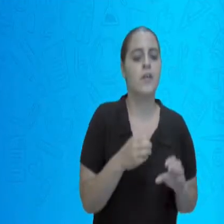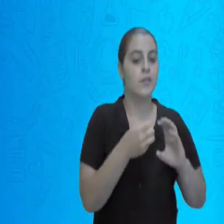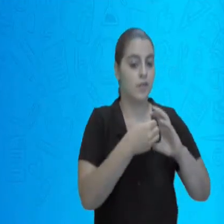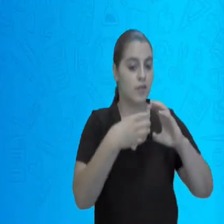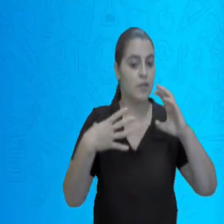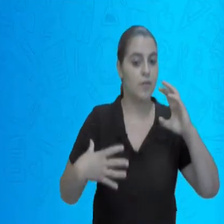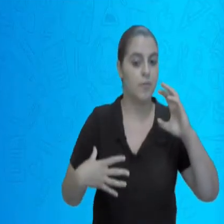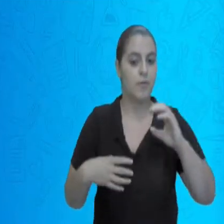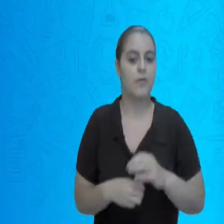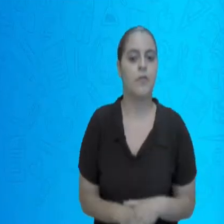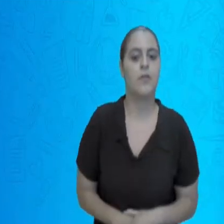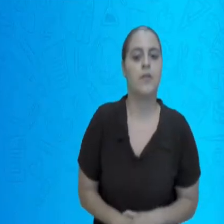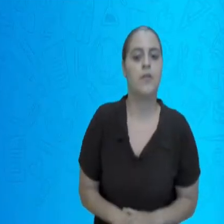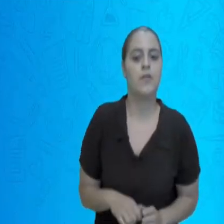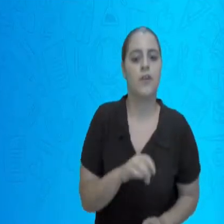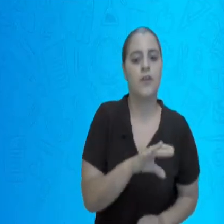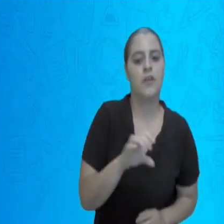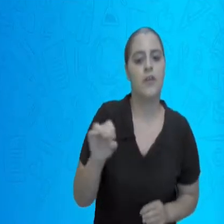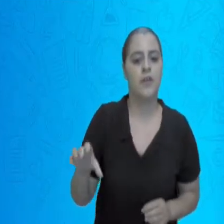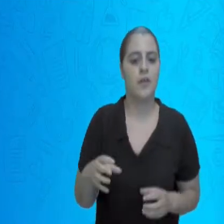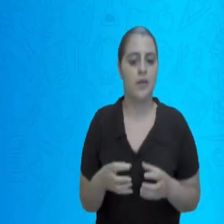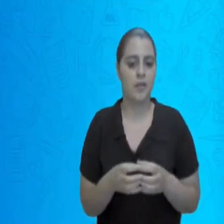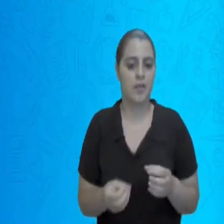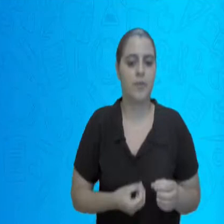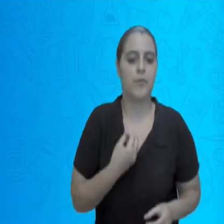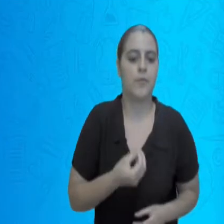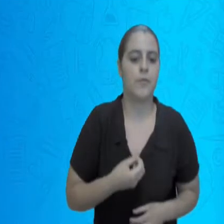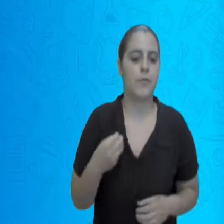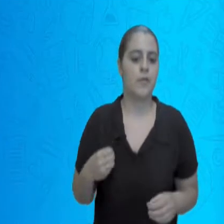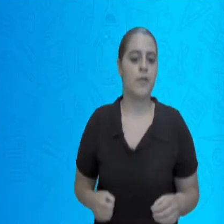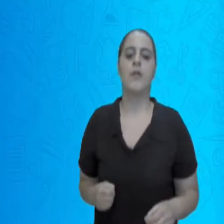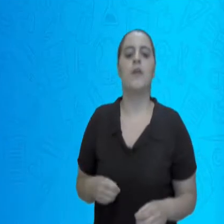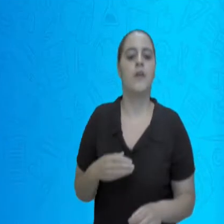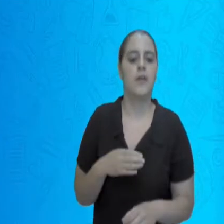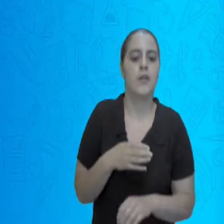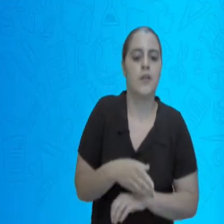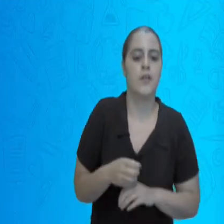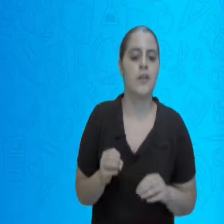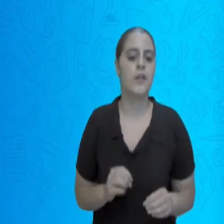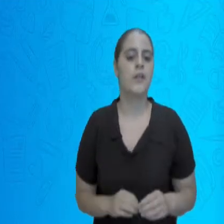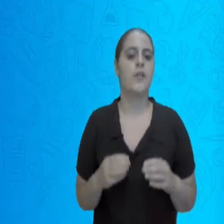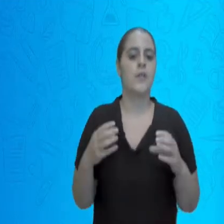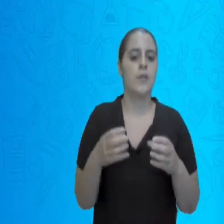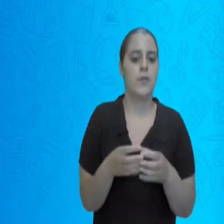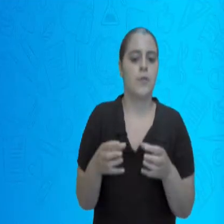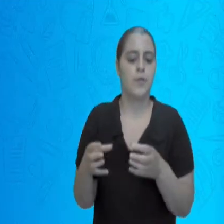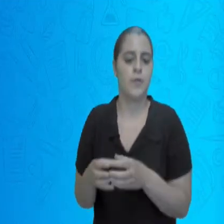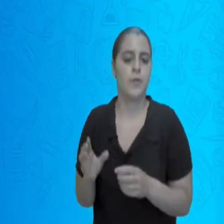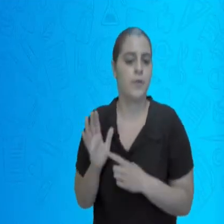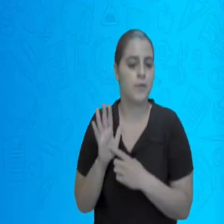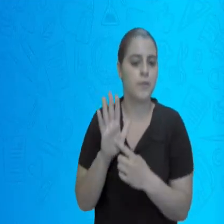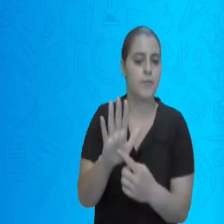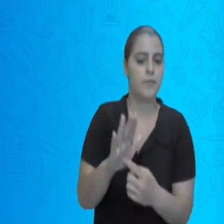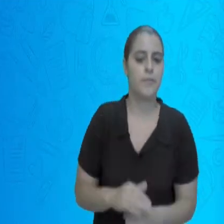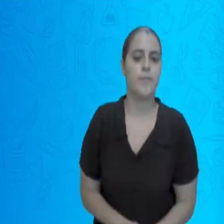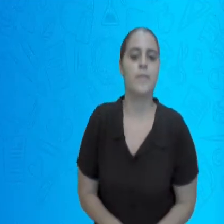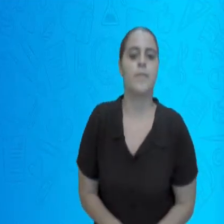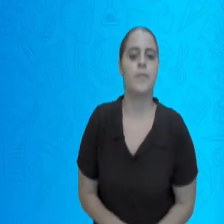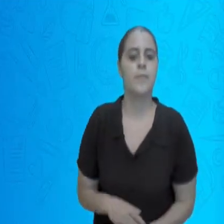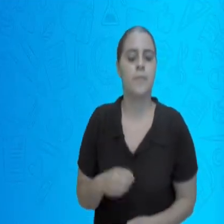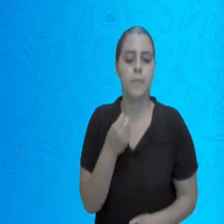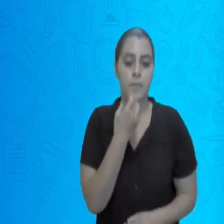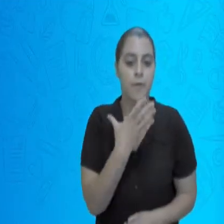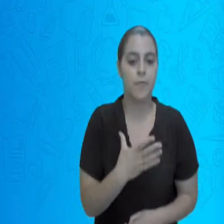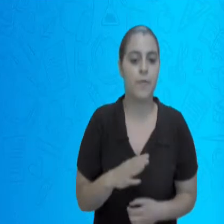características que cada ser vivo que são inseridos dentro dele vai ser demonstrado. Bom, nós